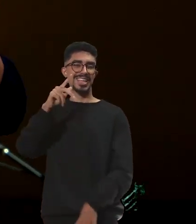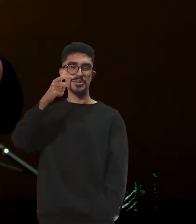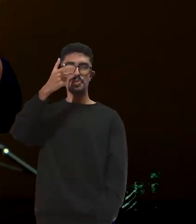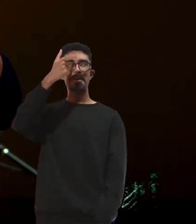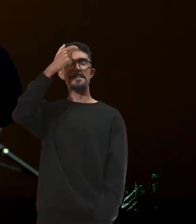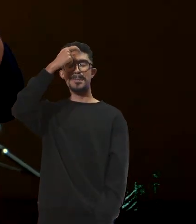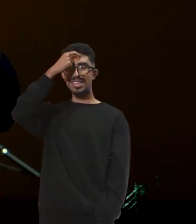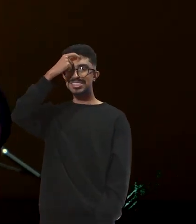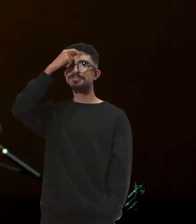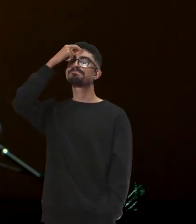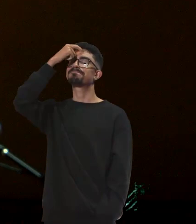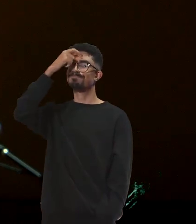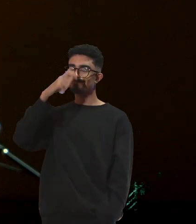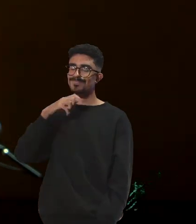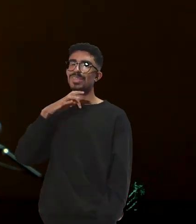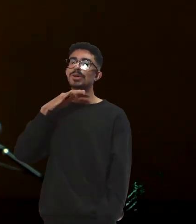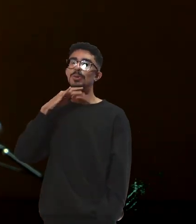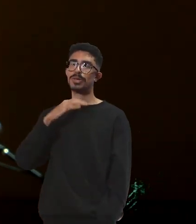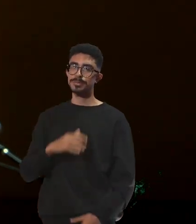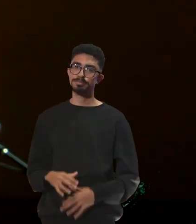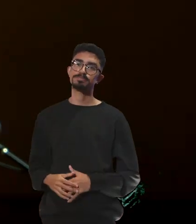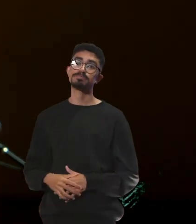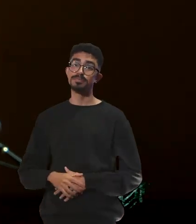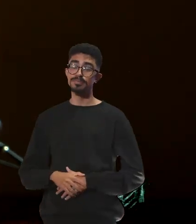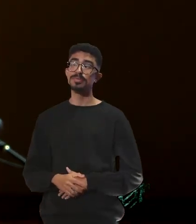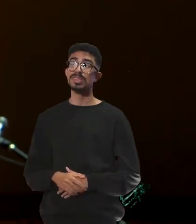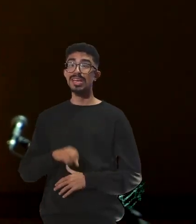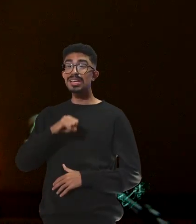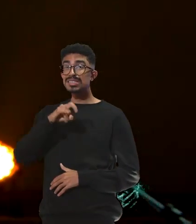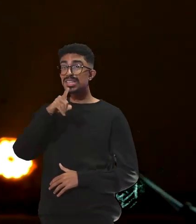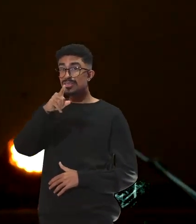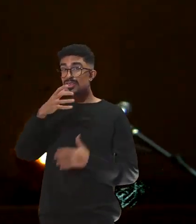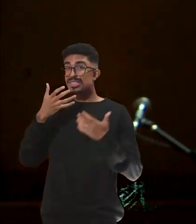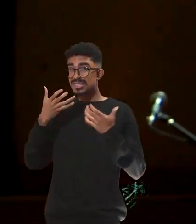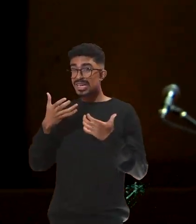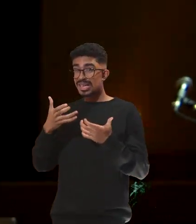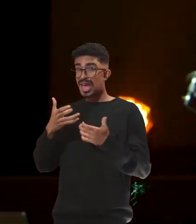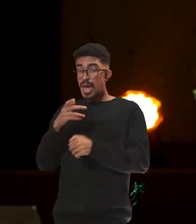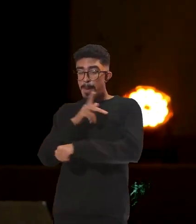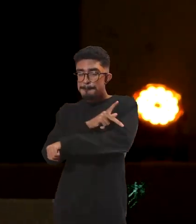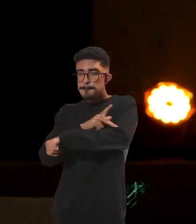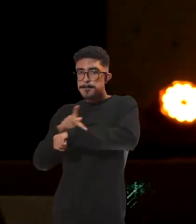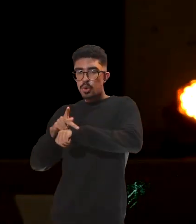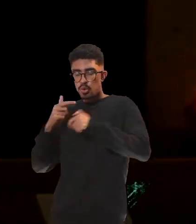Se você quer ter um compromisso com a pureza, cuidado com onde você está.